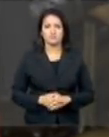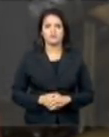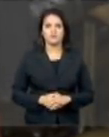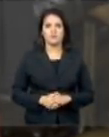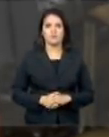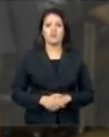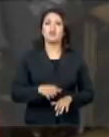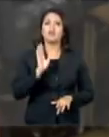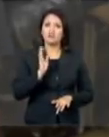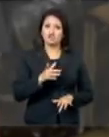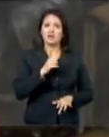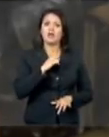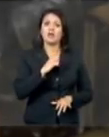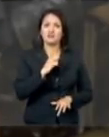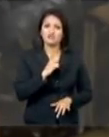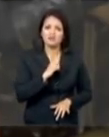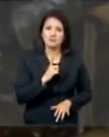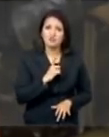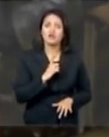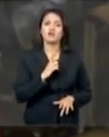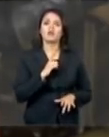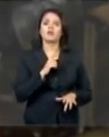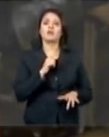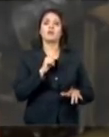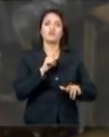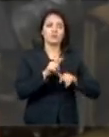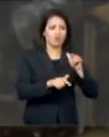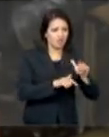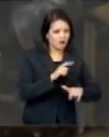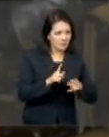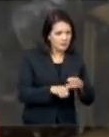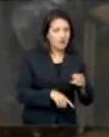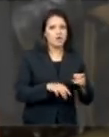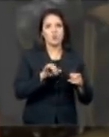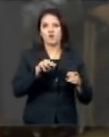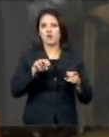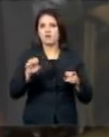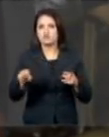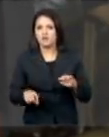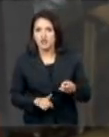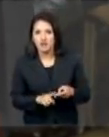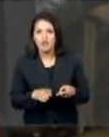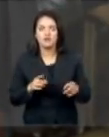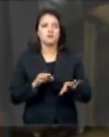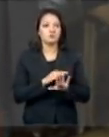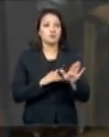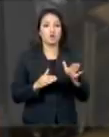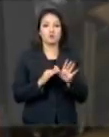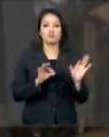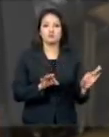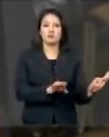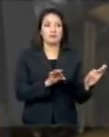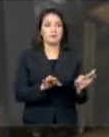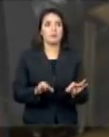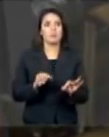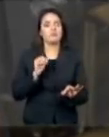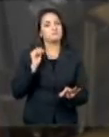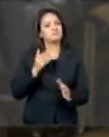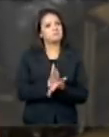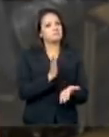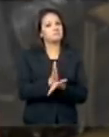de origem nas universidade do inss da estação pública direta não vale